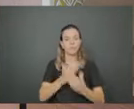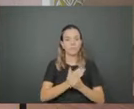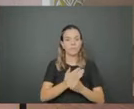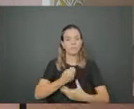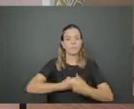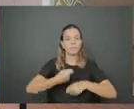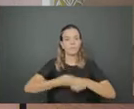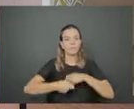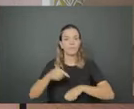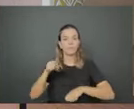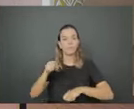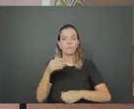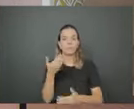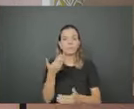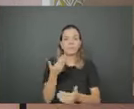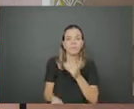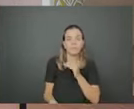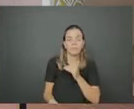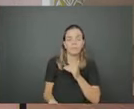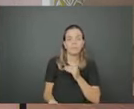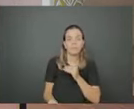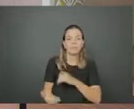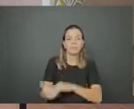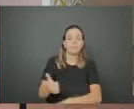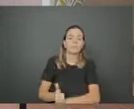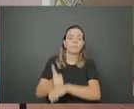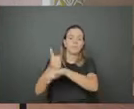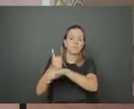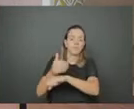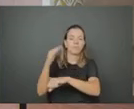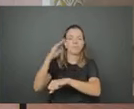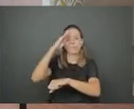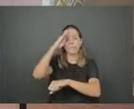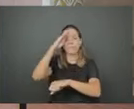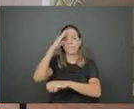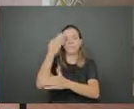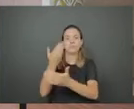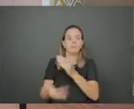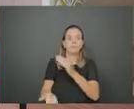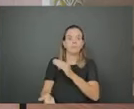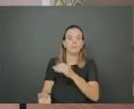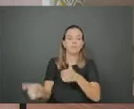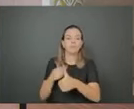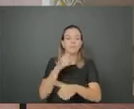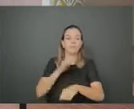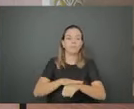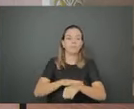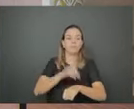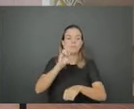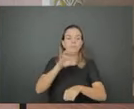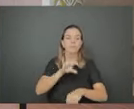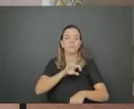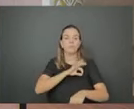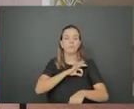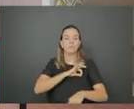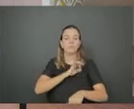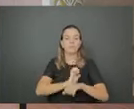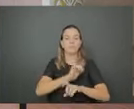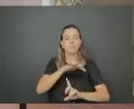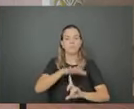perdeu o seu posto de Tenente Coronel na primeira instância, que é a Polícia Militar do Estado do Paraná.